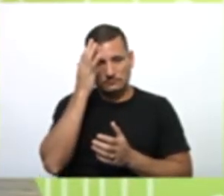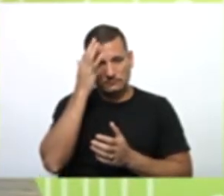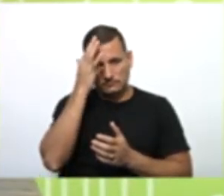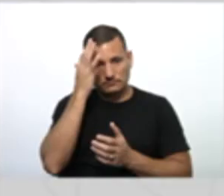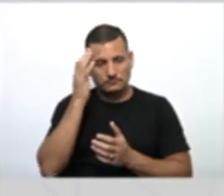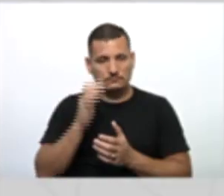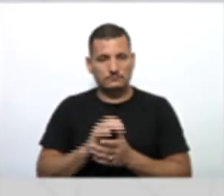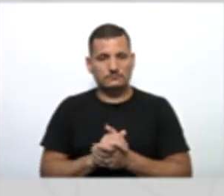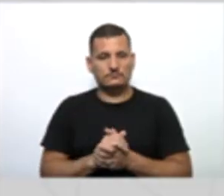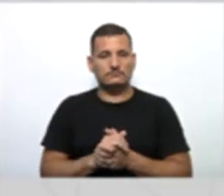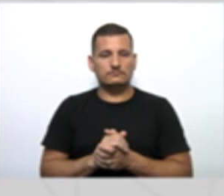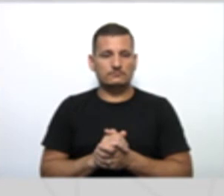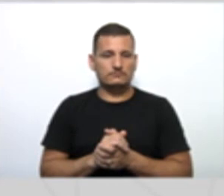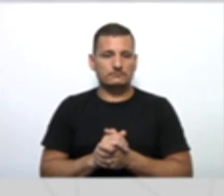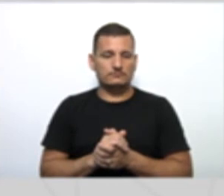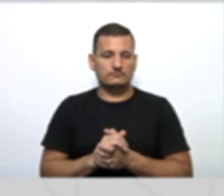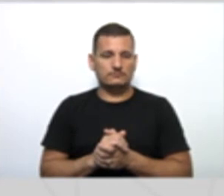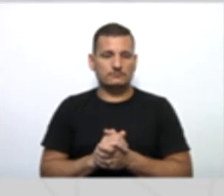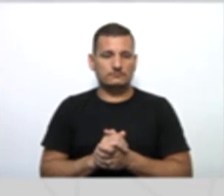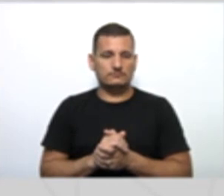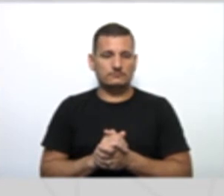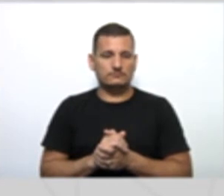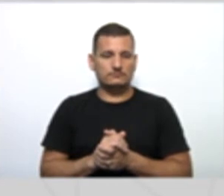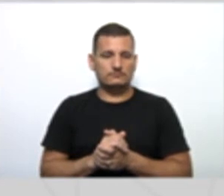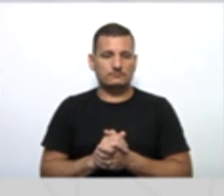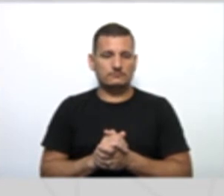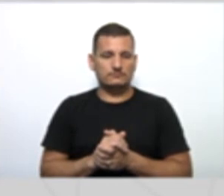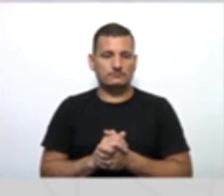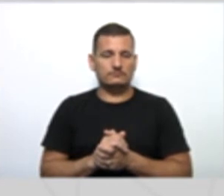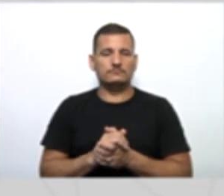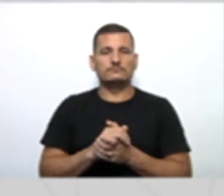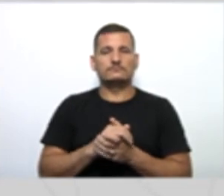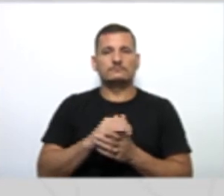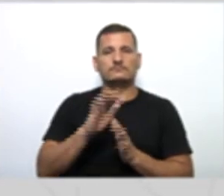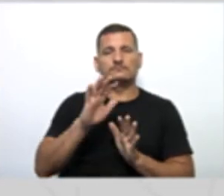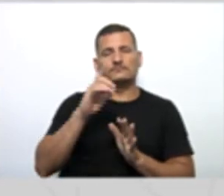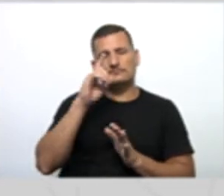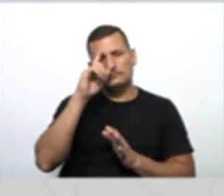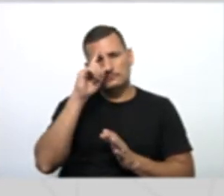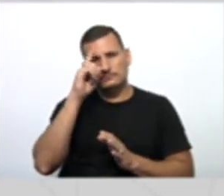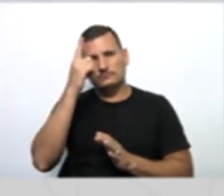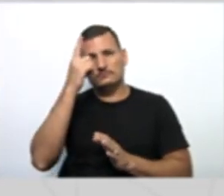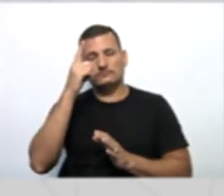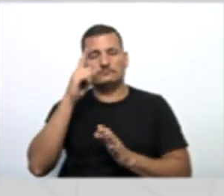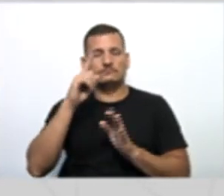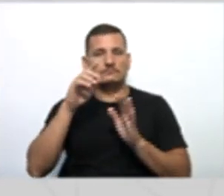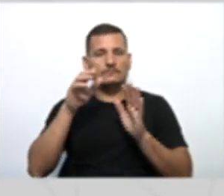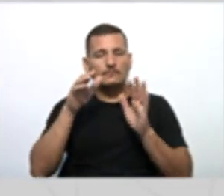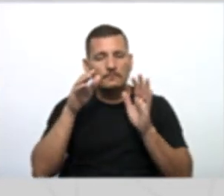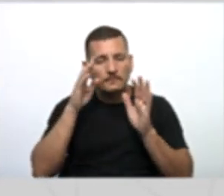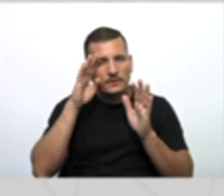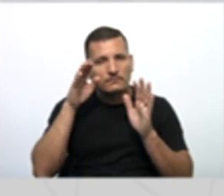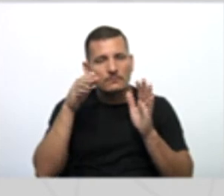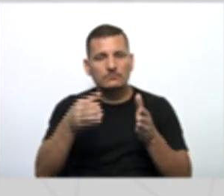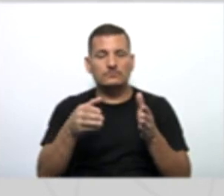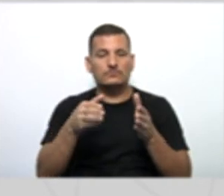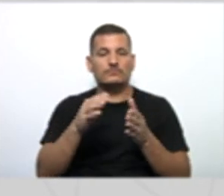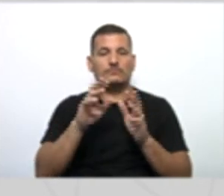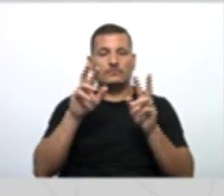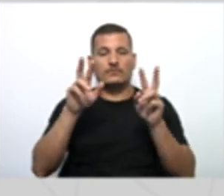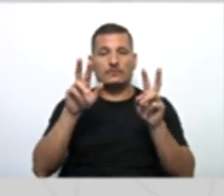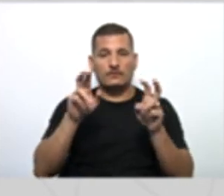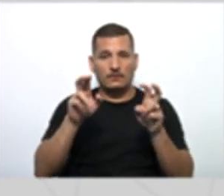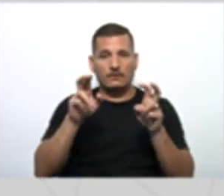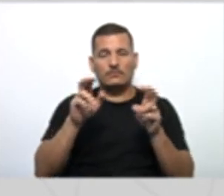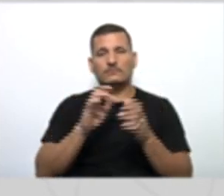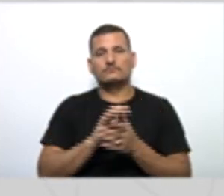vamos construir a demonstração da ideia central do trabalho, vou apresentar o tema, o período, a relevância,